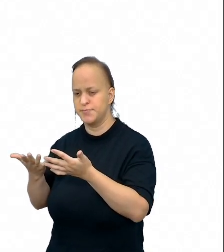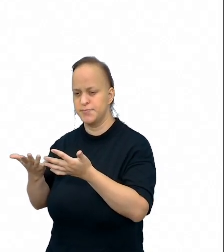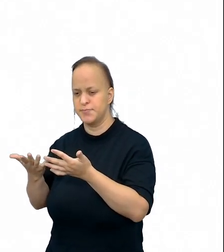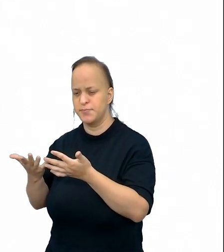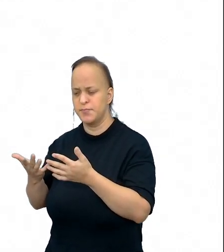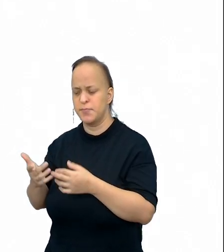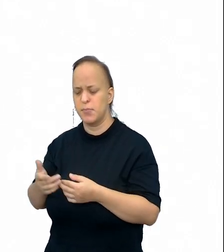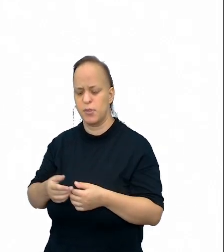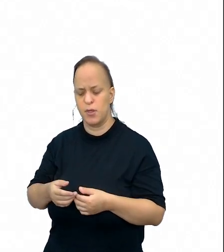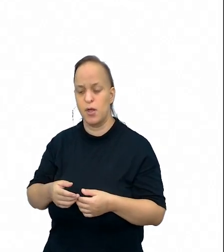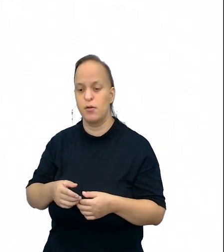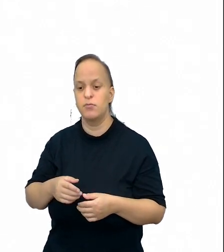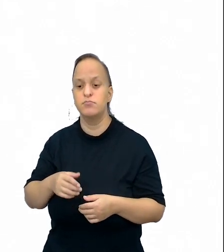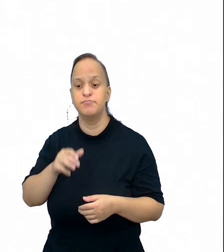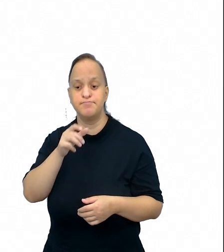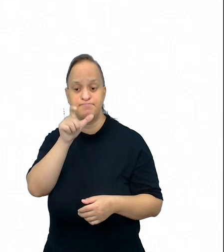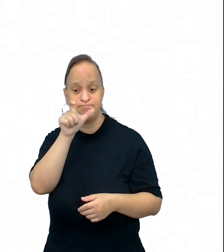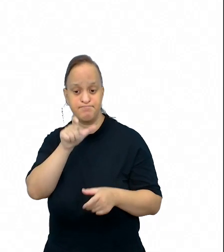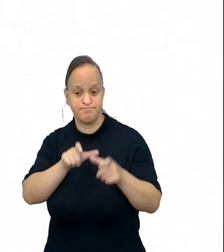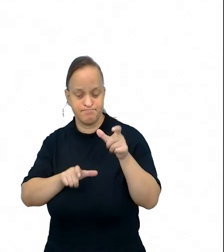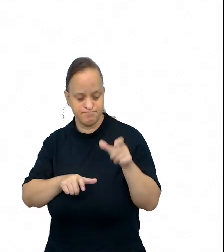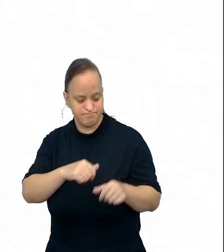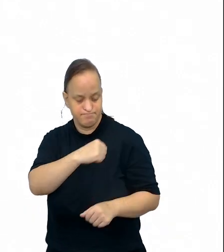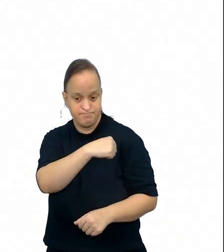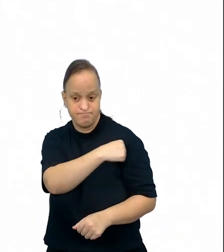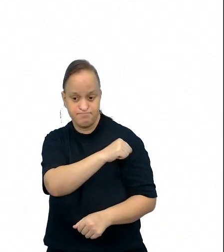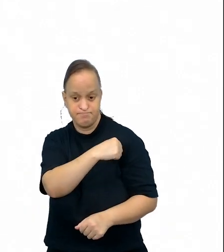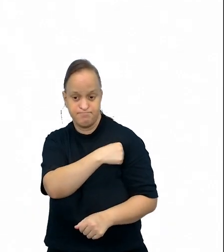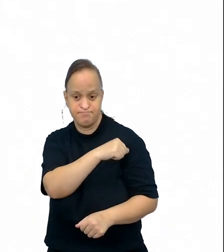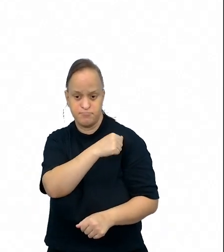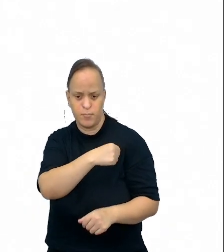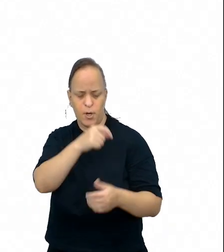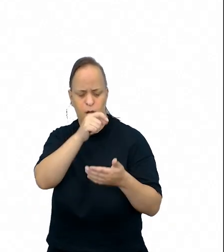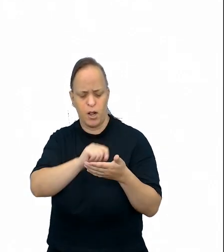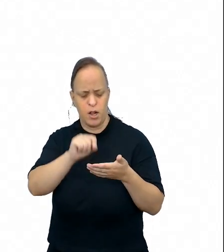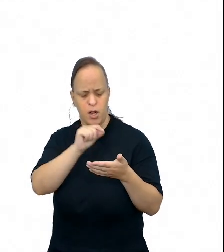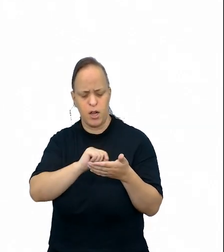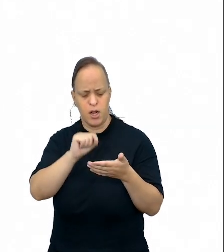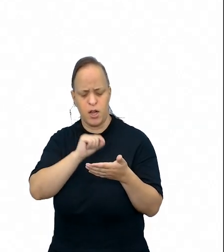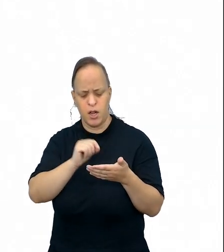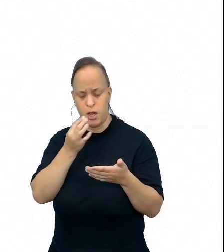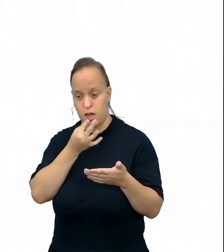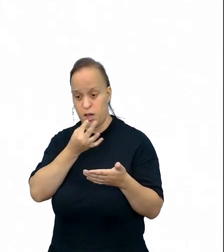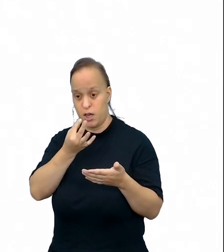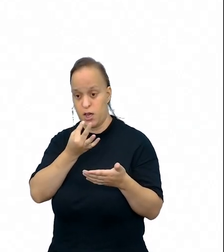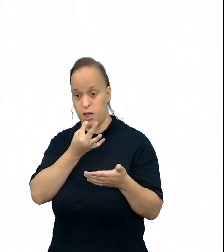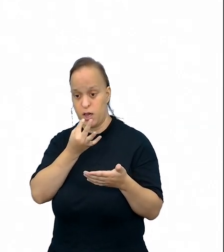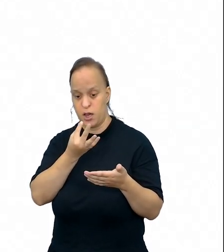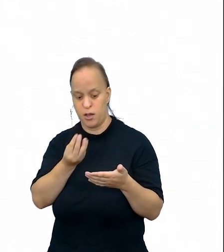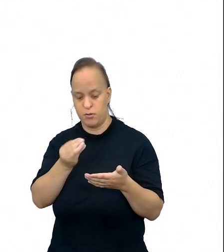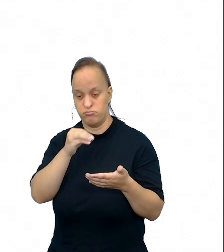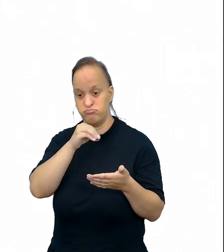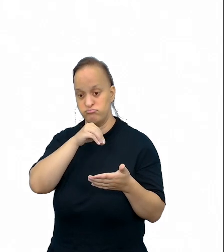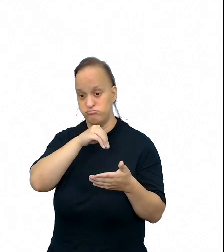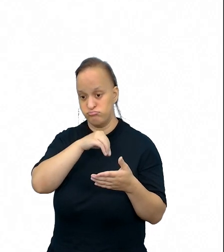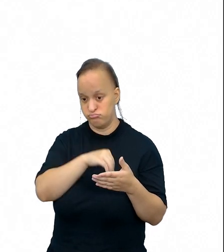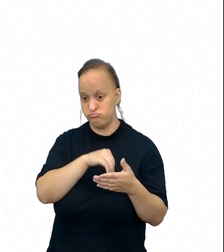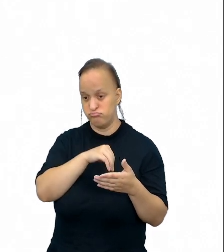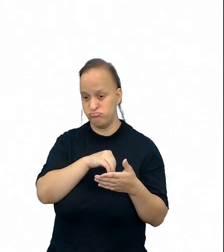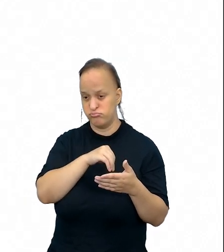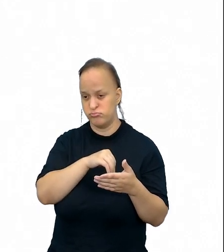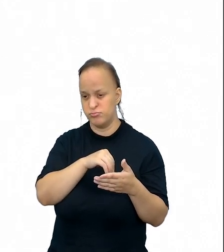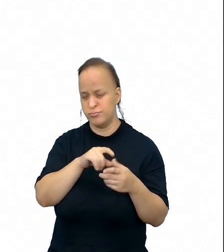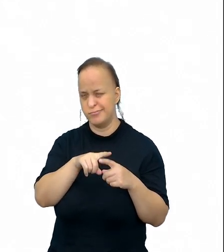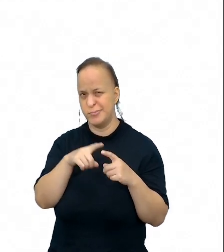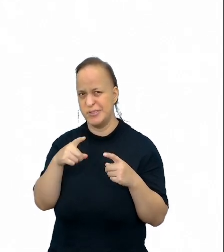o enunciador ou como o estudante, ao produzir o seu artigo de opinião, ele precisa ter, né,